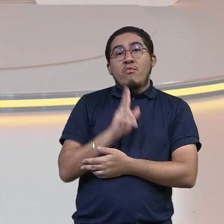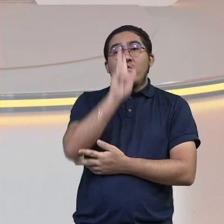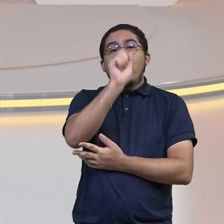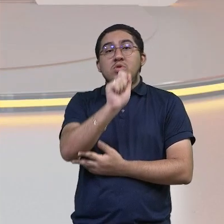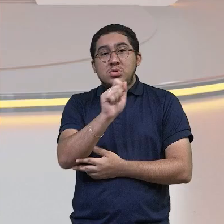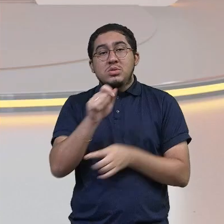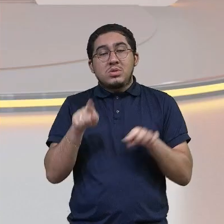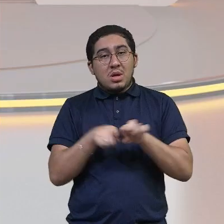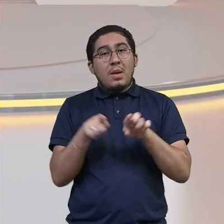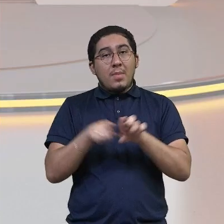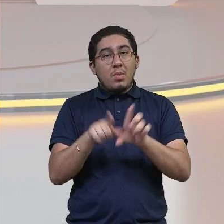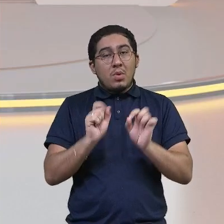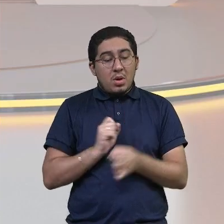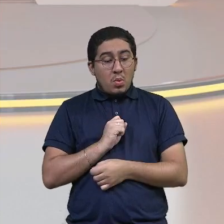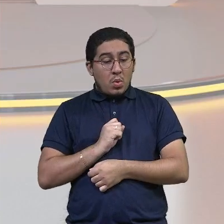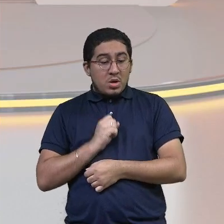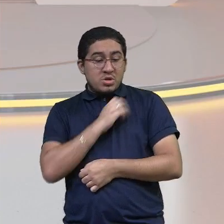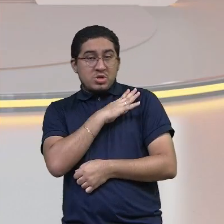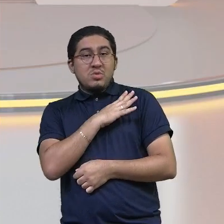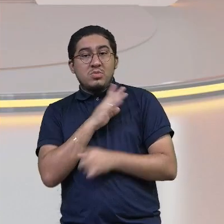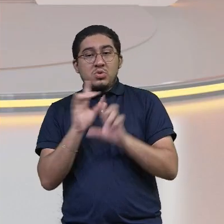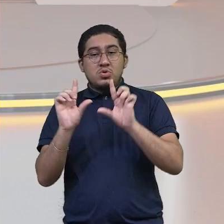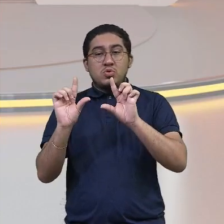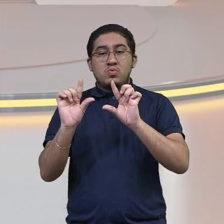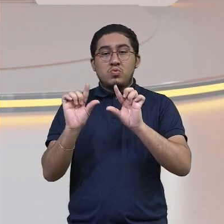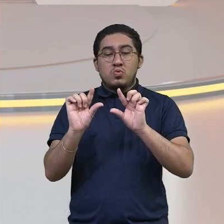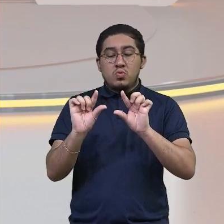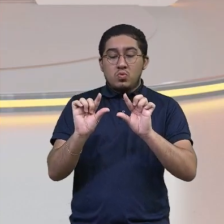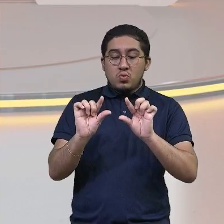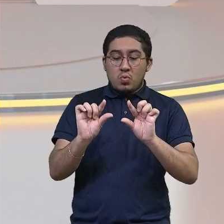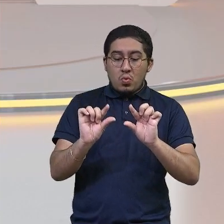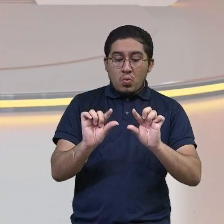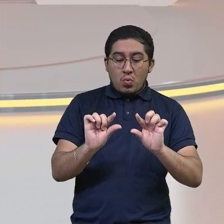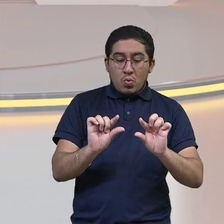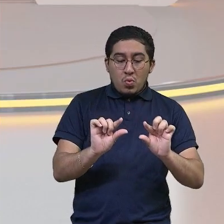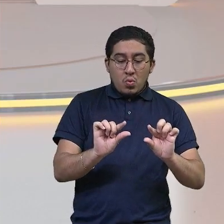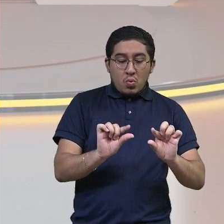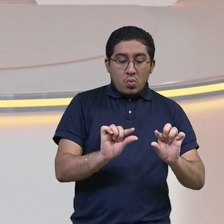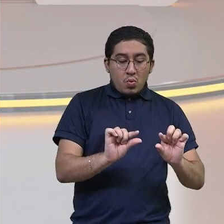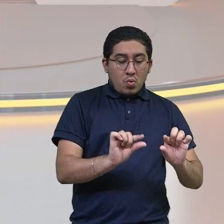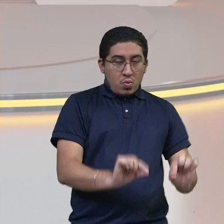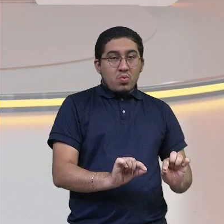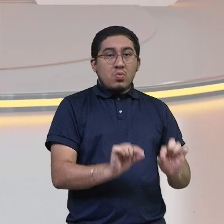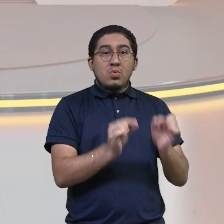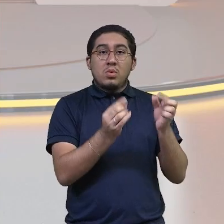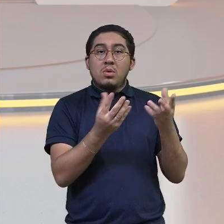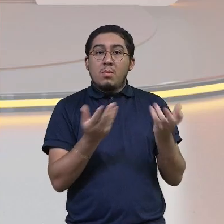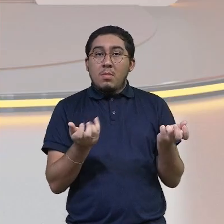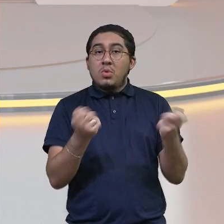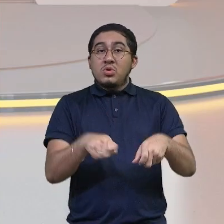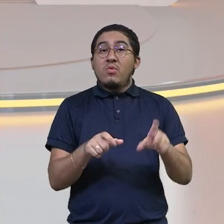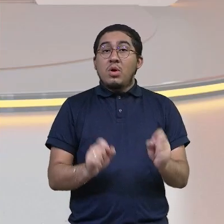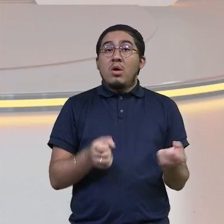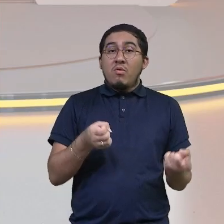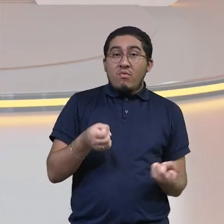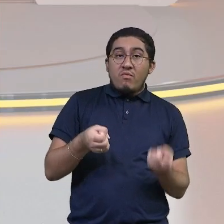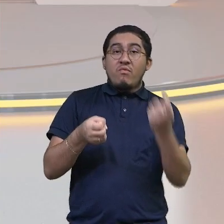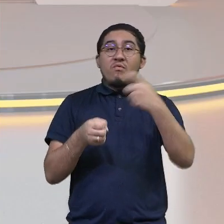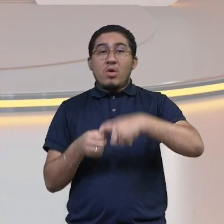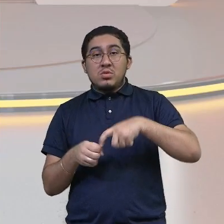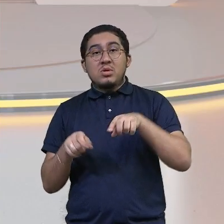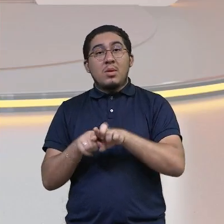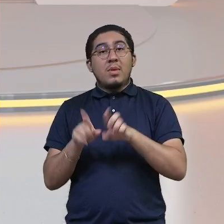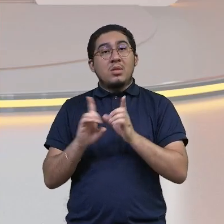o regime vai diminuindo, perdendo força, perdendo espaço e possibilitando a volta também de quê?